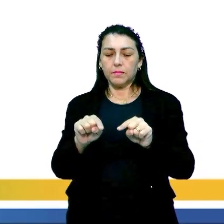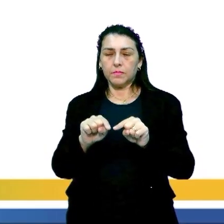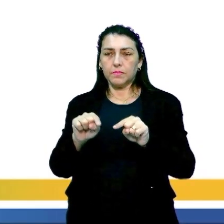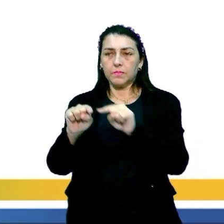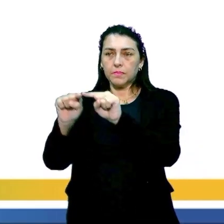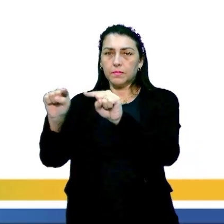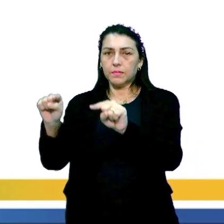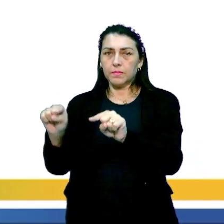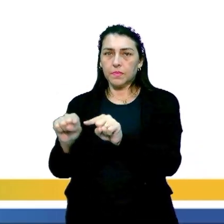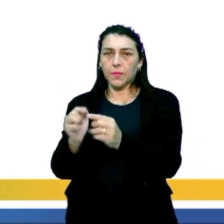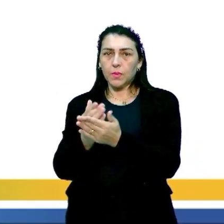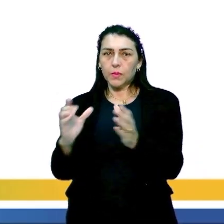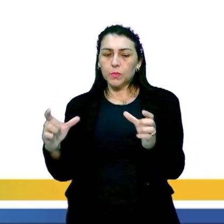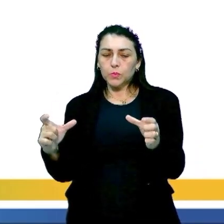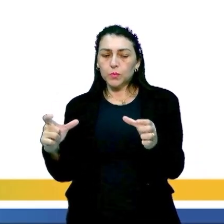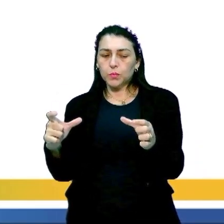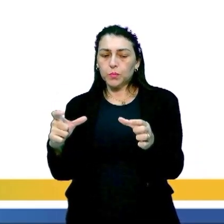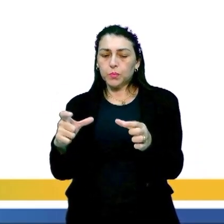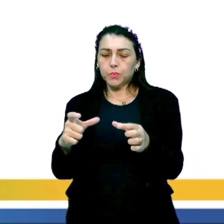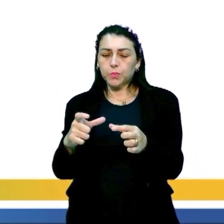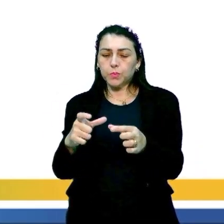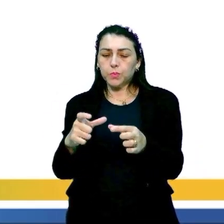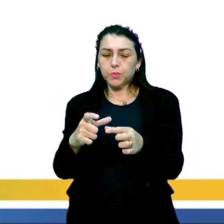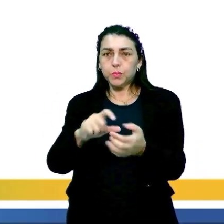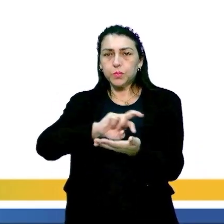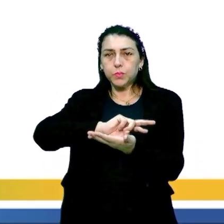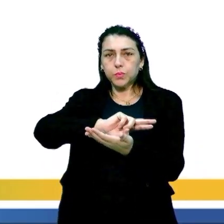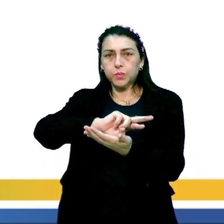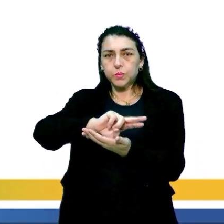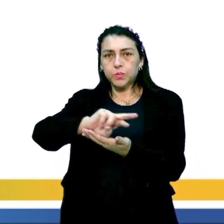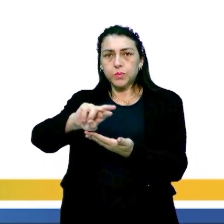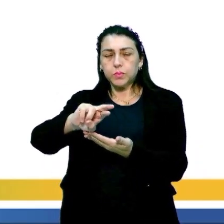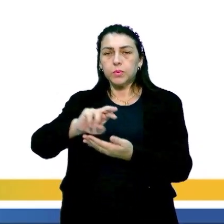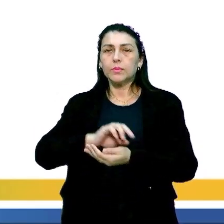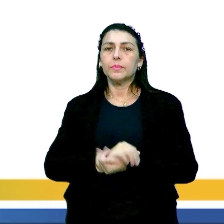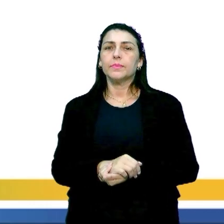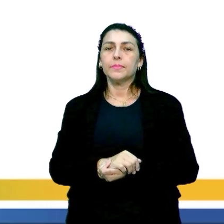começa a diminuir a diversidade. Tá ok?